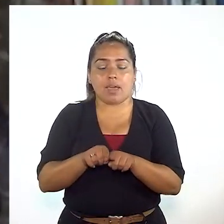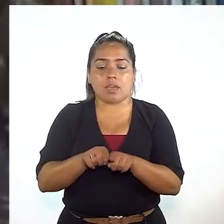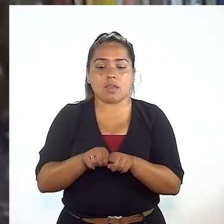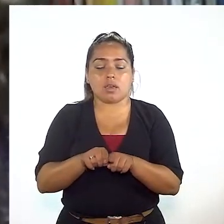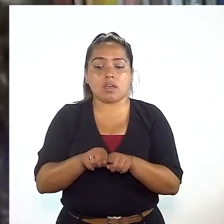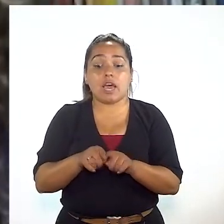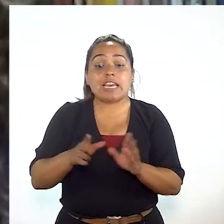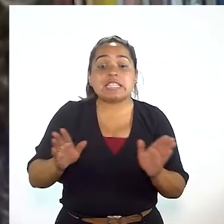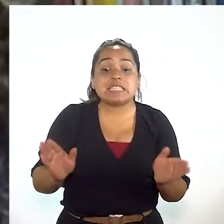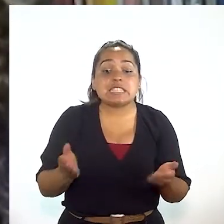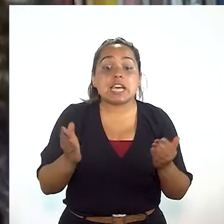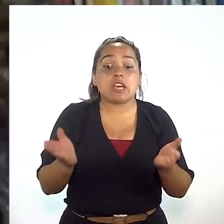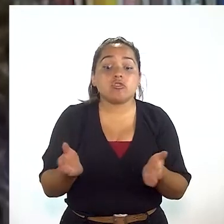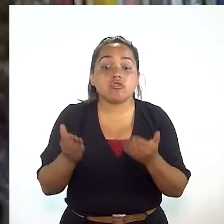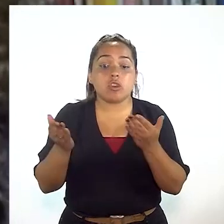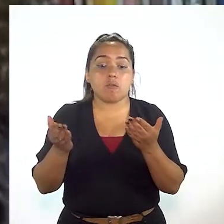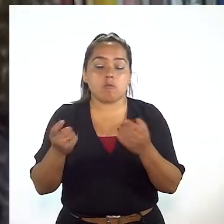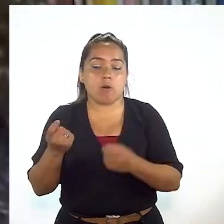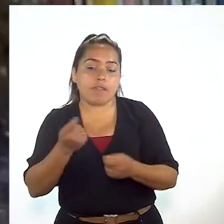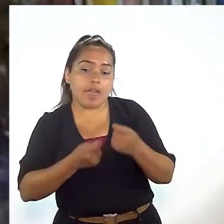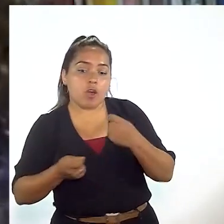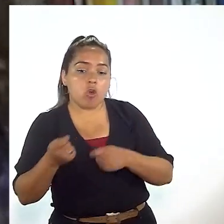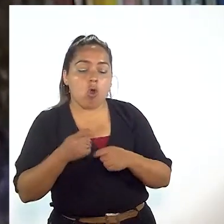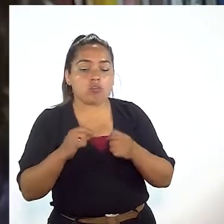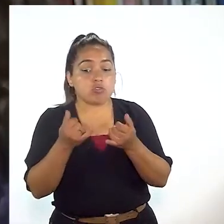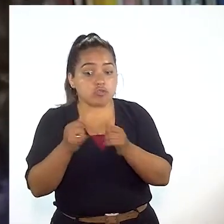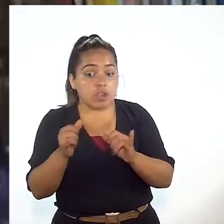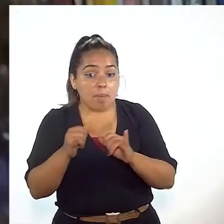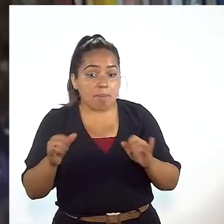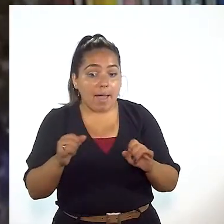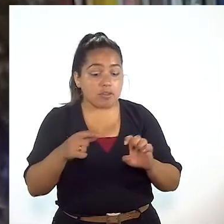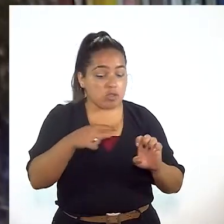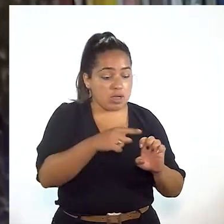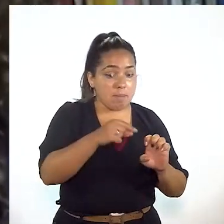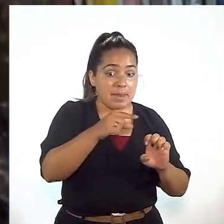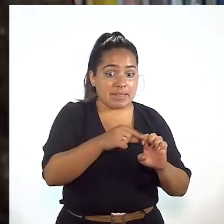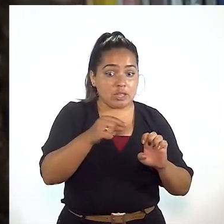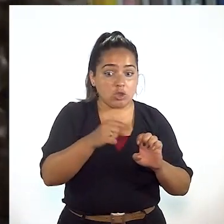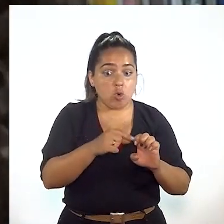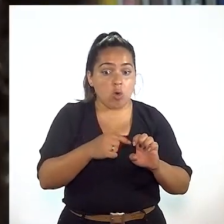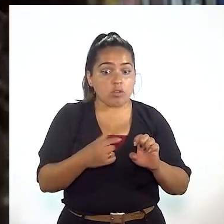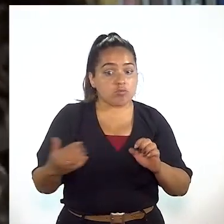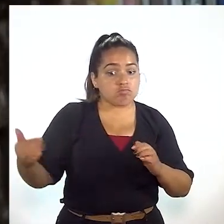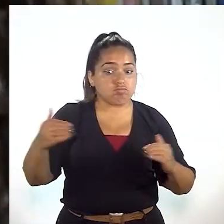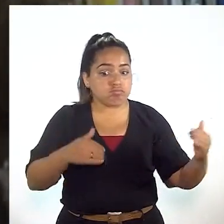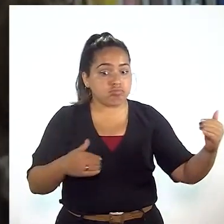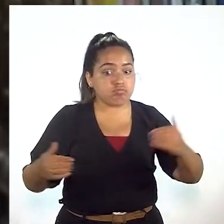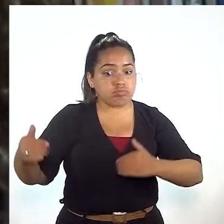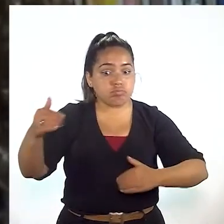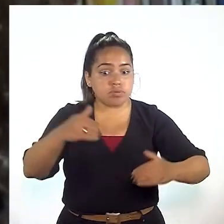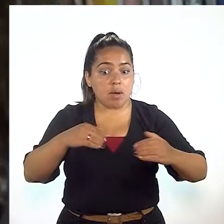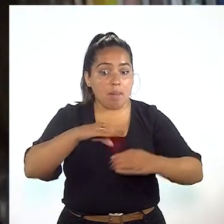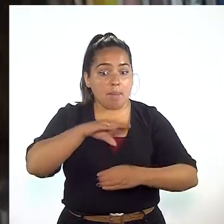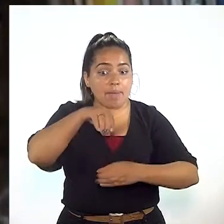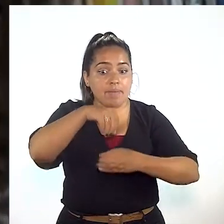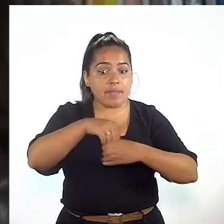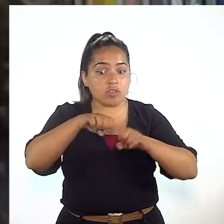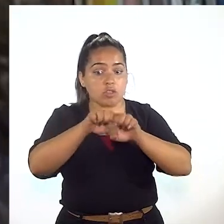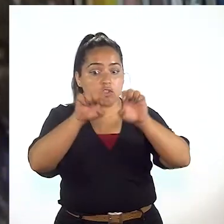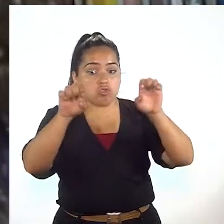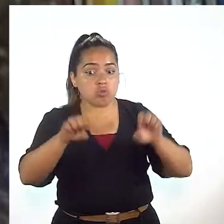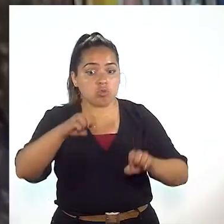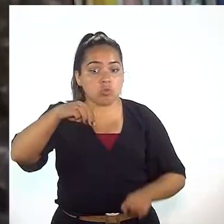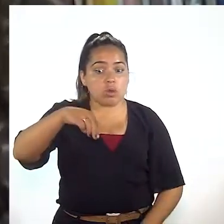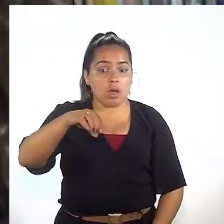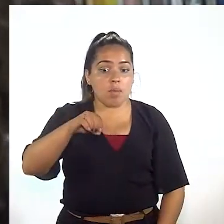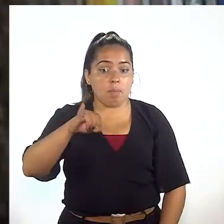pessoas. A gente vai ter esse hub, que é um hub para incentivar os negócios de impacto, trazer esses empreendedores para dentro da